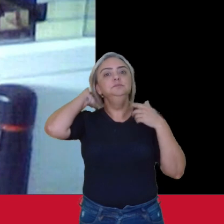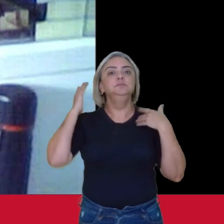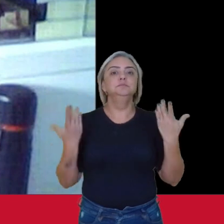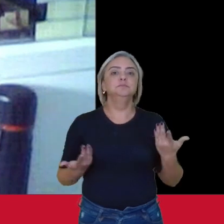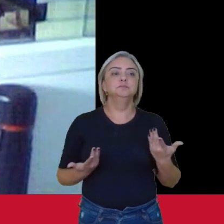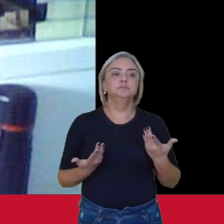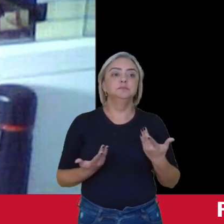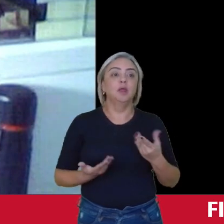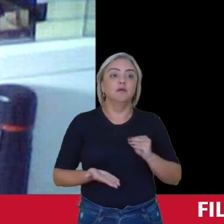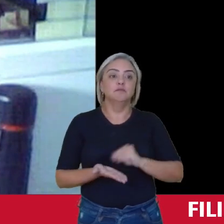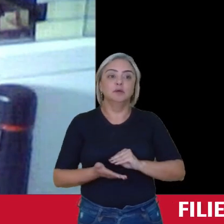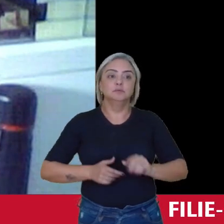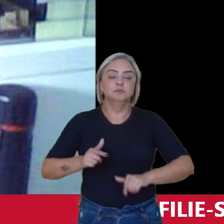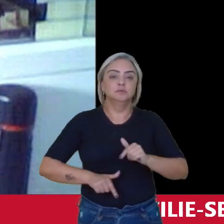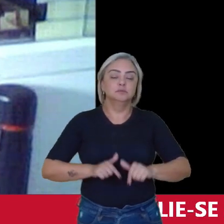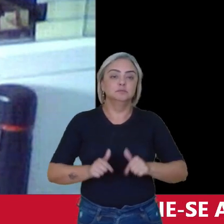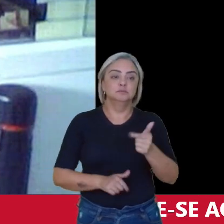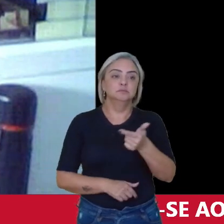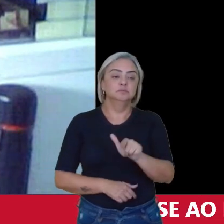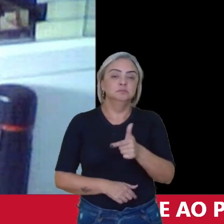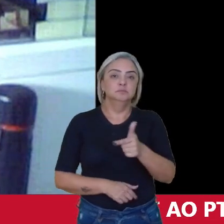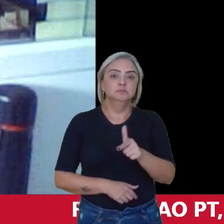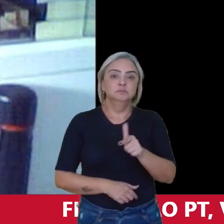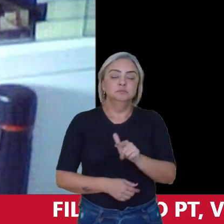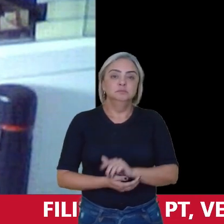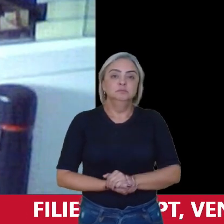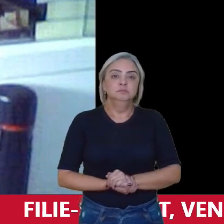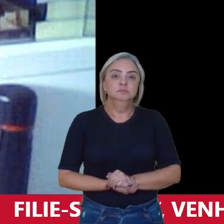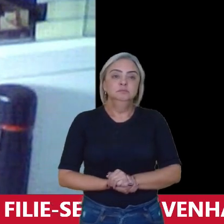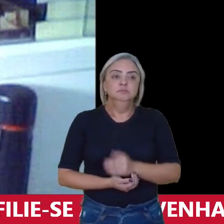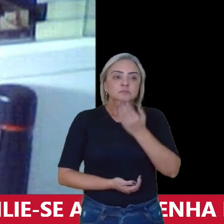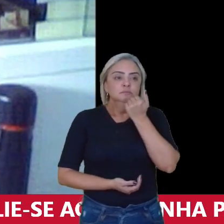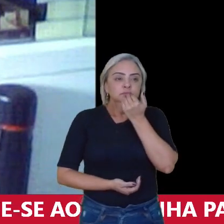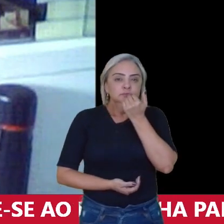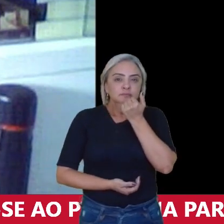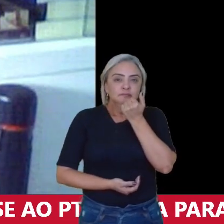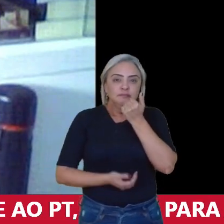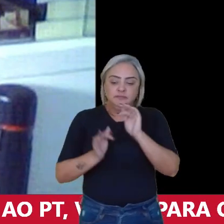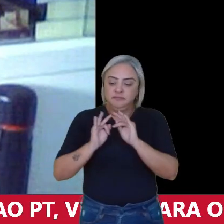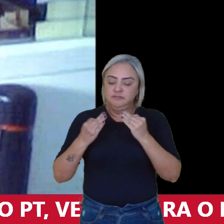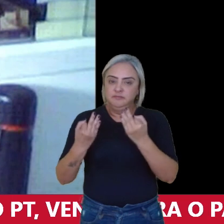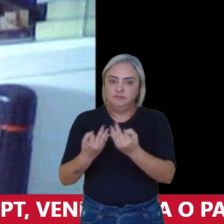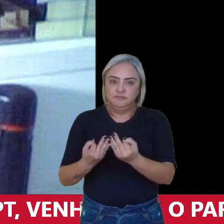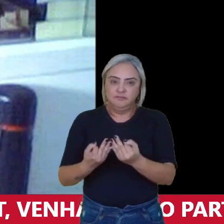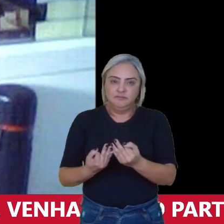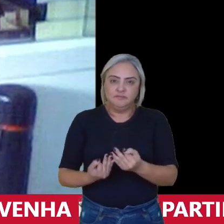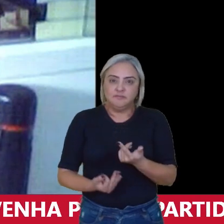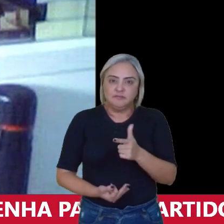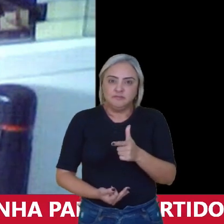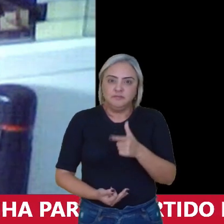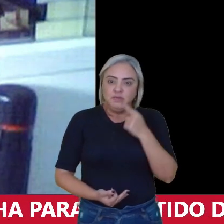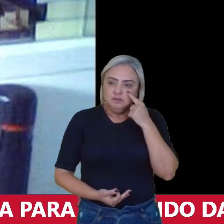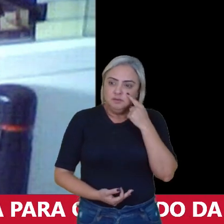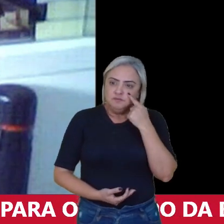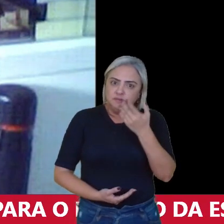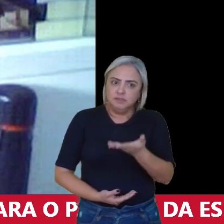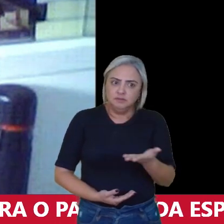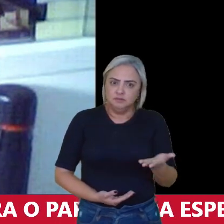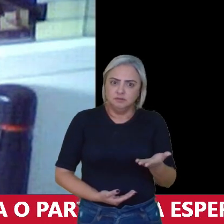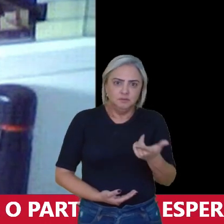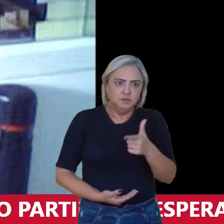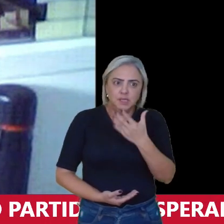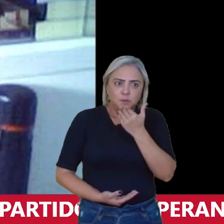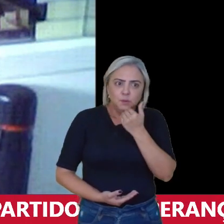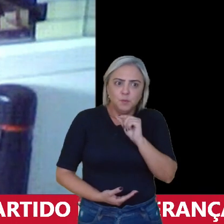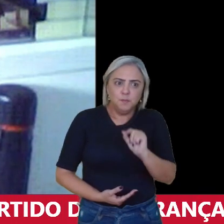de desemprego, não tiveram o que dar de comer para si, para a sua família. Nós estamos assistindo isso.